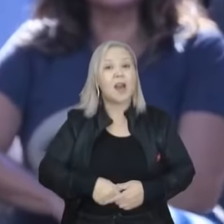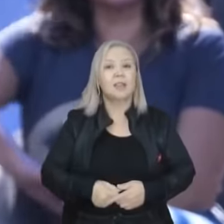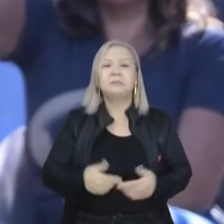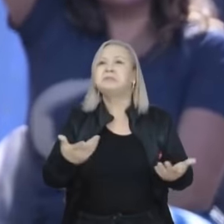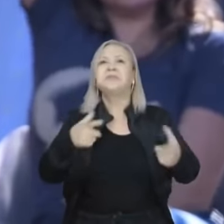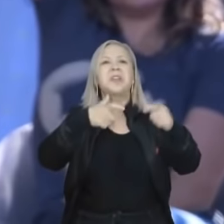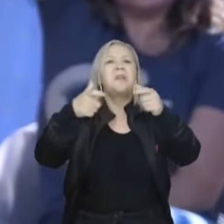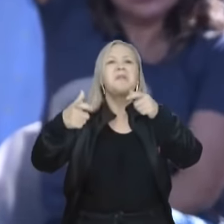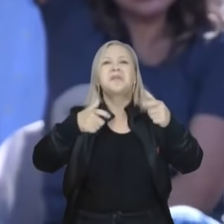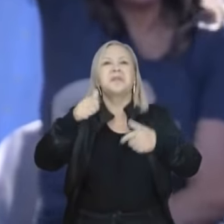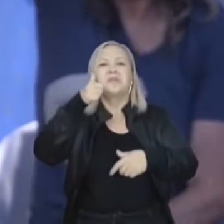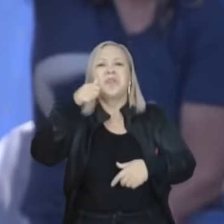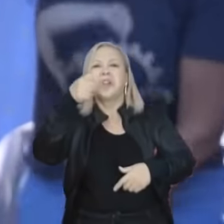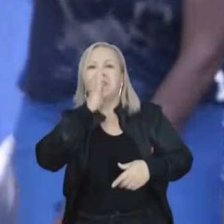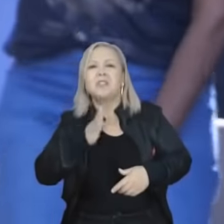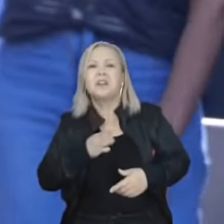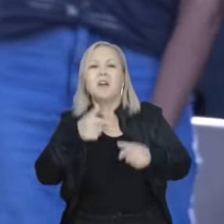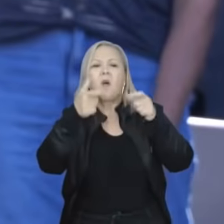brasileiras?